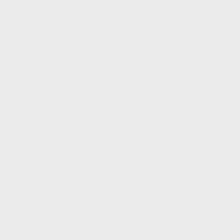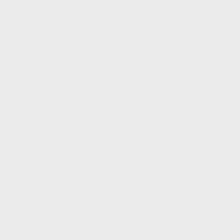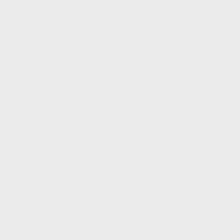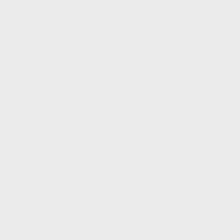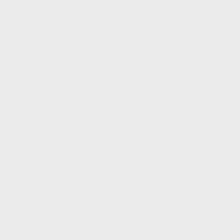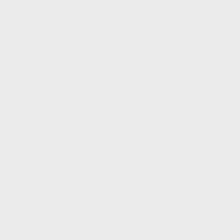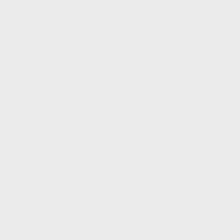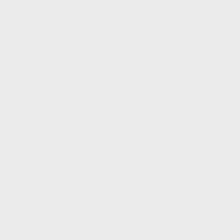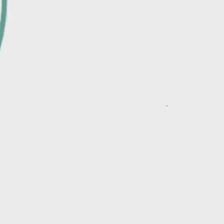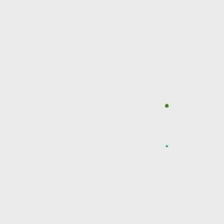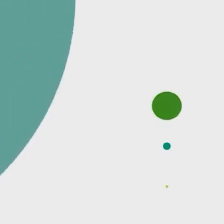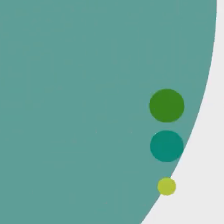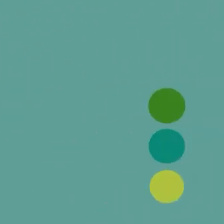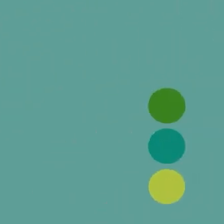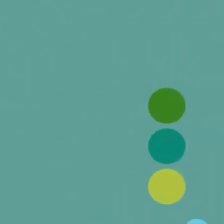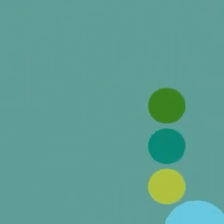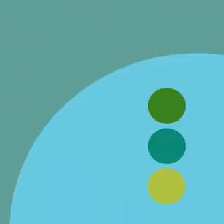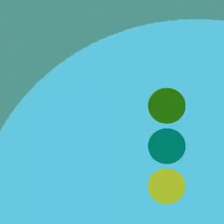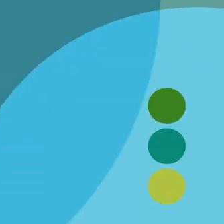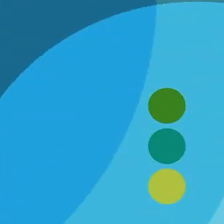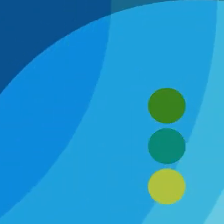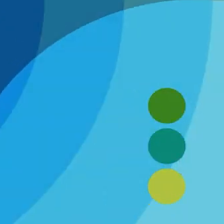E aí